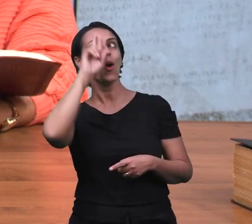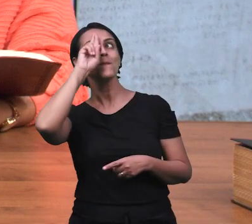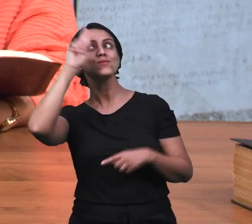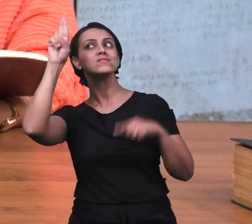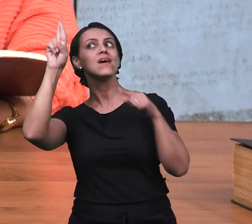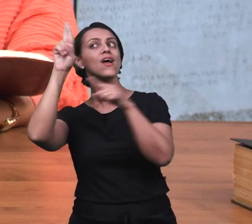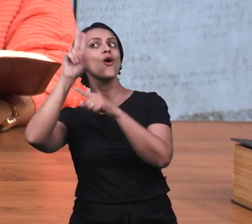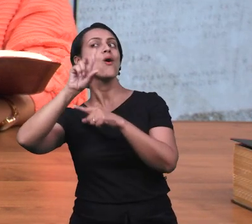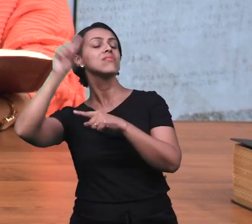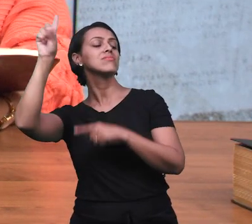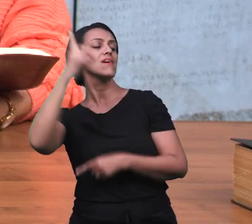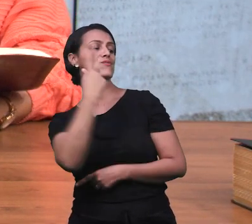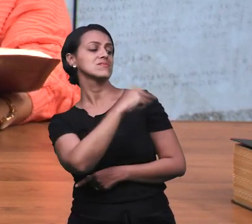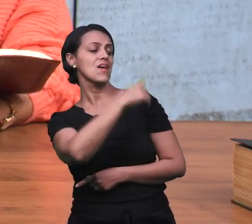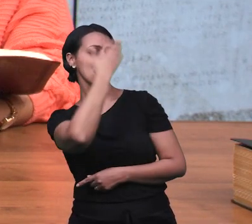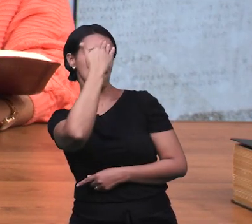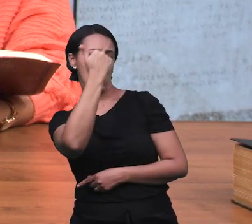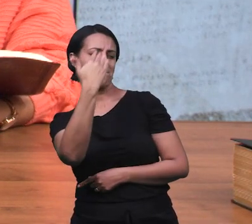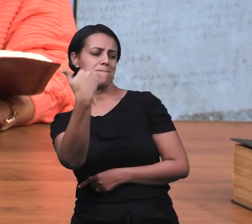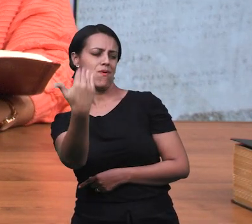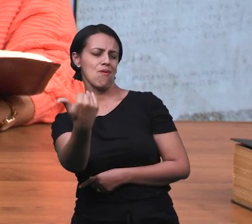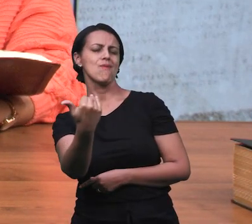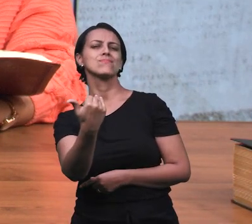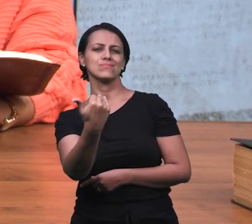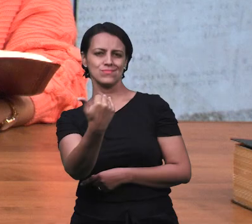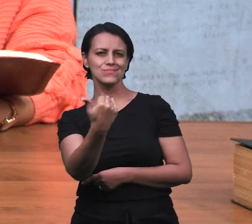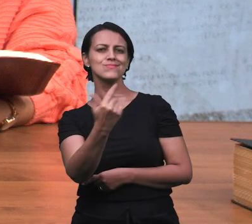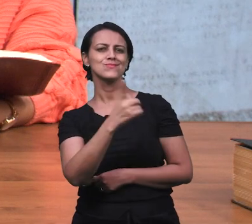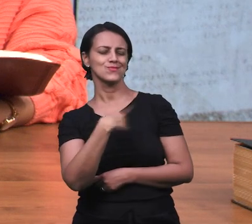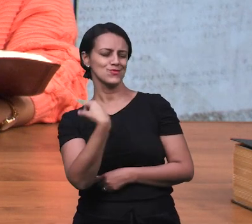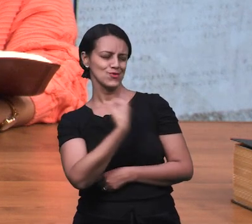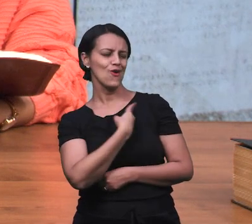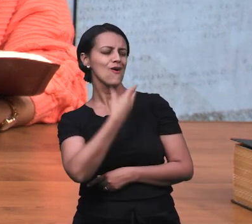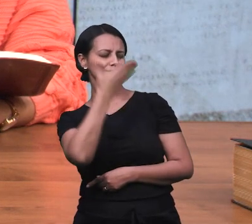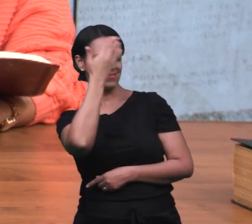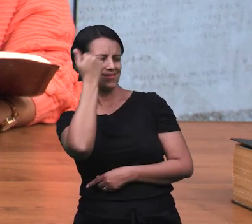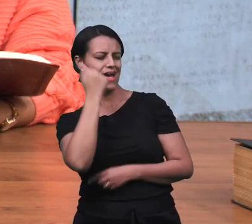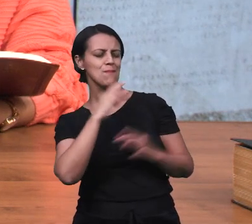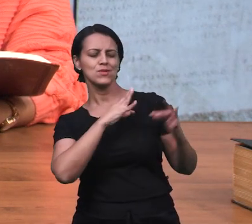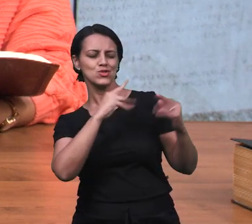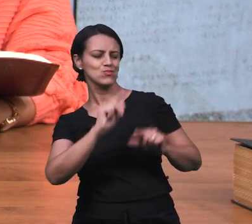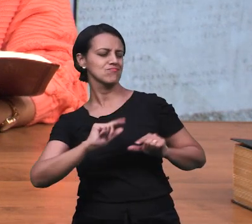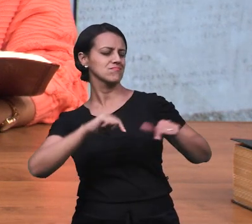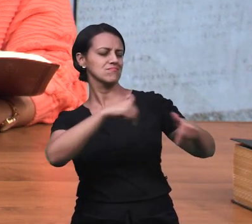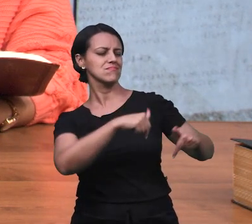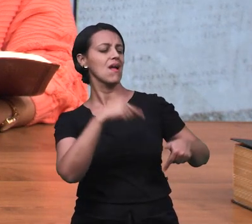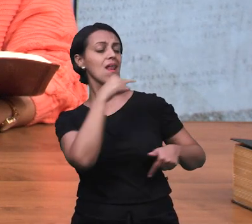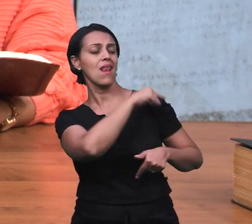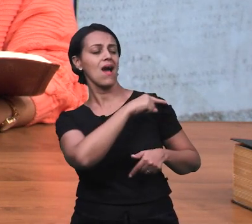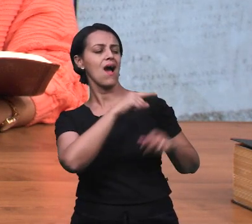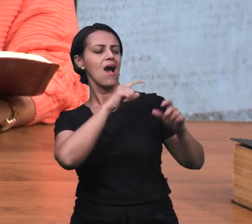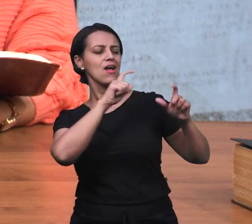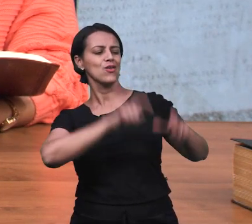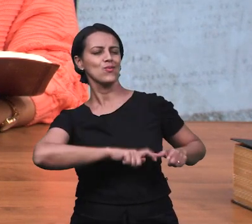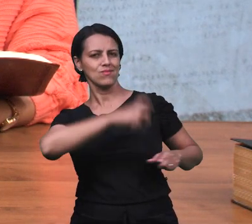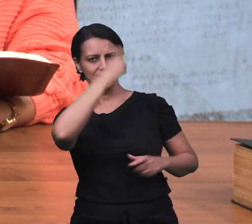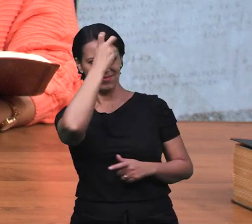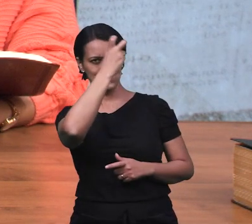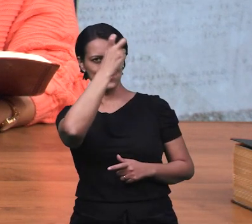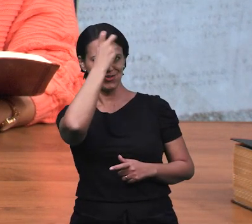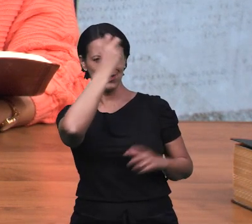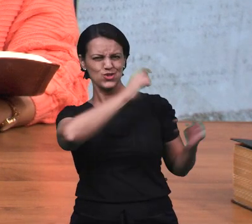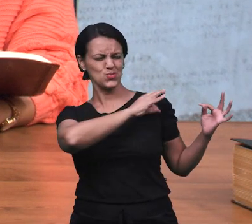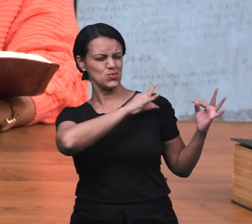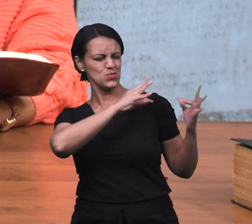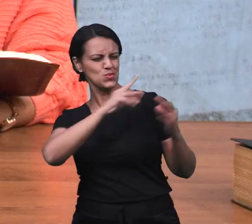Deus, porquanto ouvimos a sua fama e tudo quanto fez no Egito, e tudo quanto